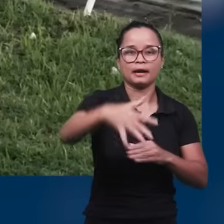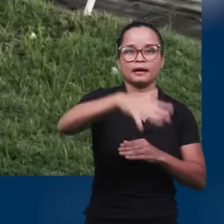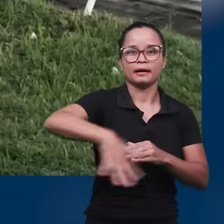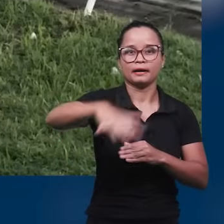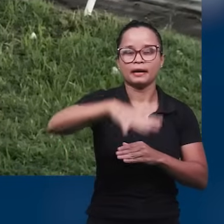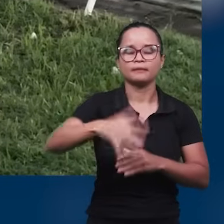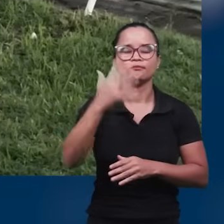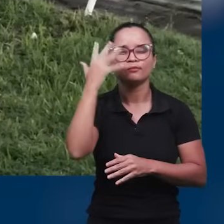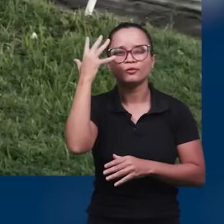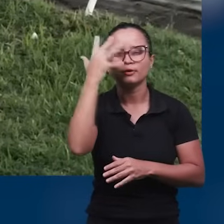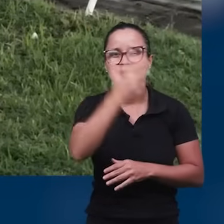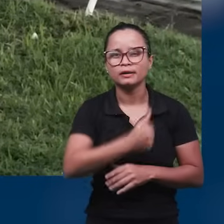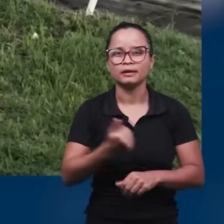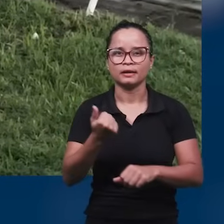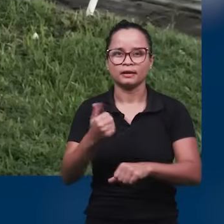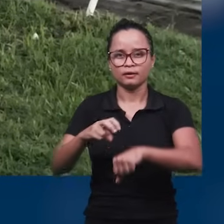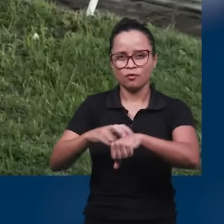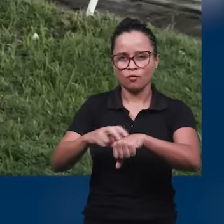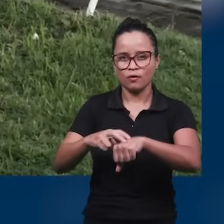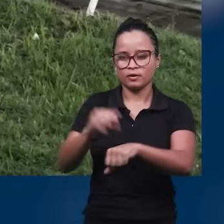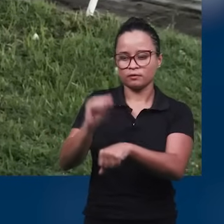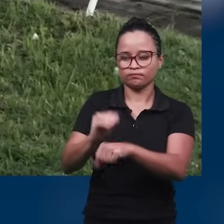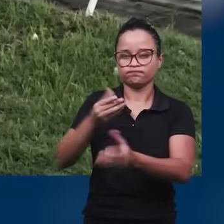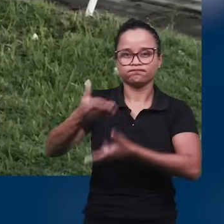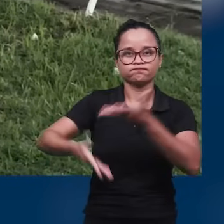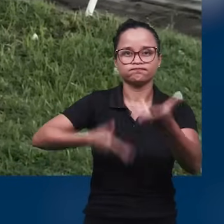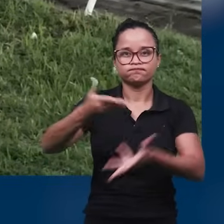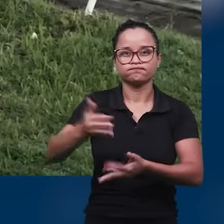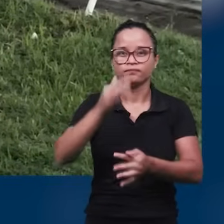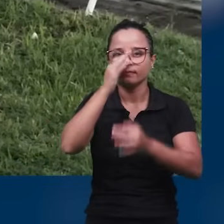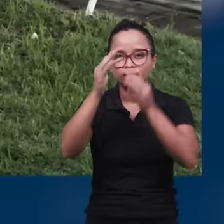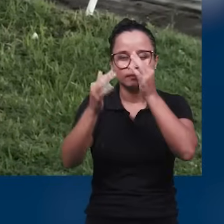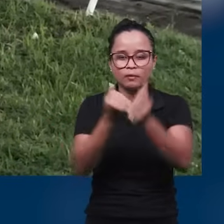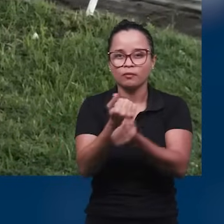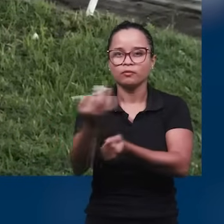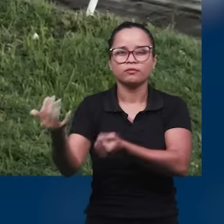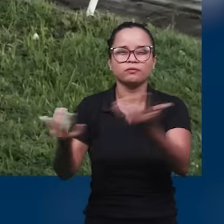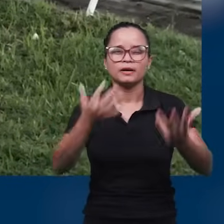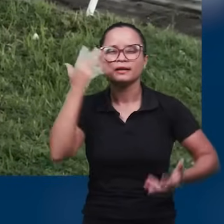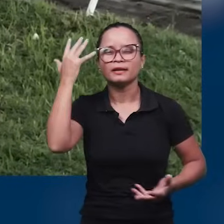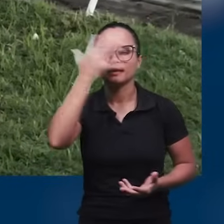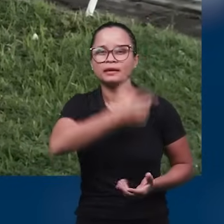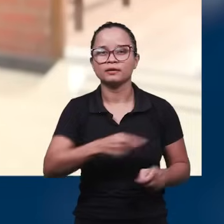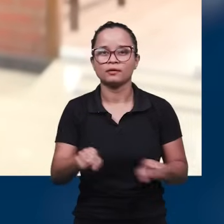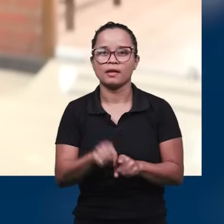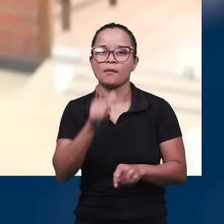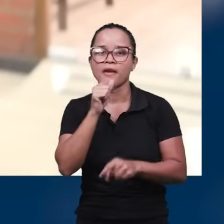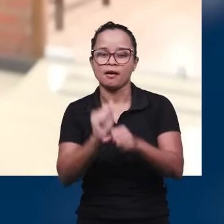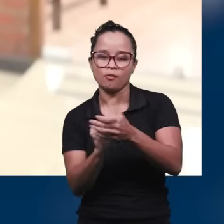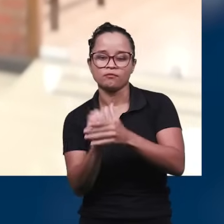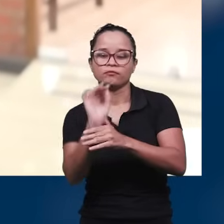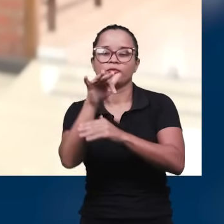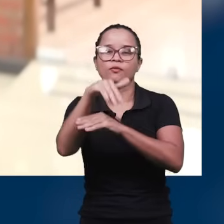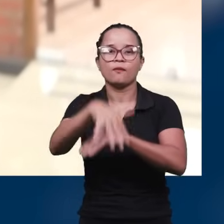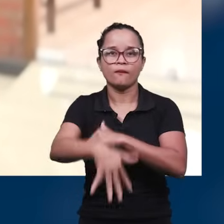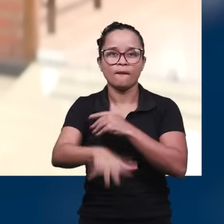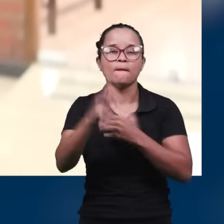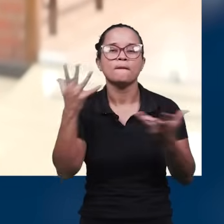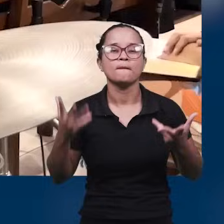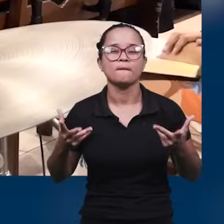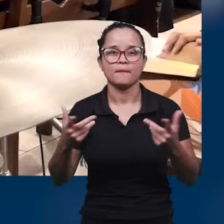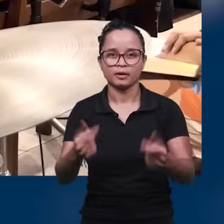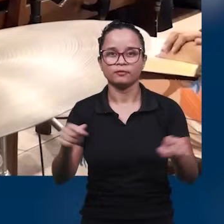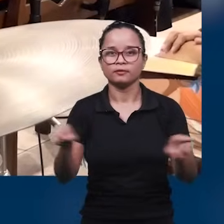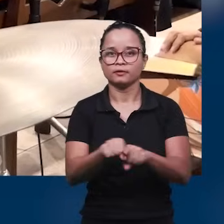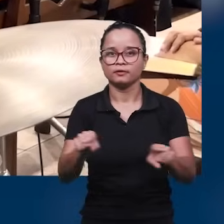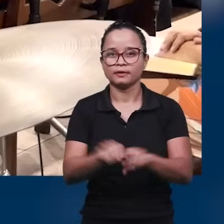uma fonte ali maravilhosa, que tem realçado bastante aqui o ambiente da igreja, mas nós queremos falar, acima de tudo, da bênção do Senhor.